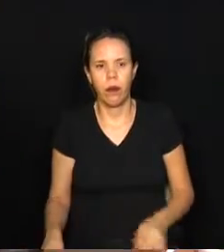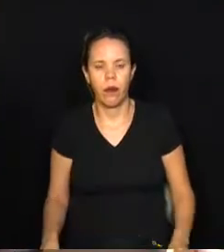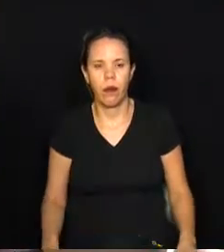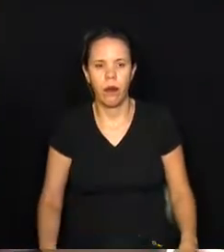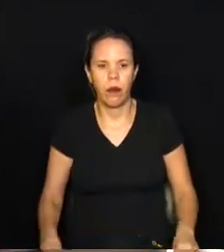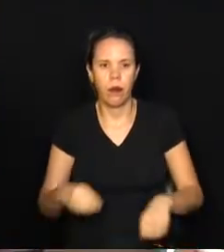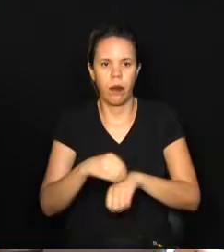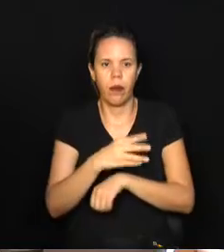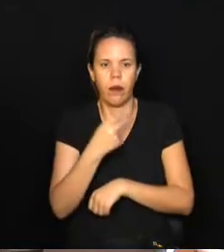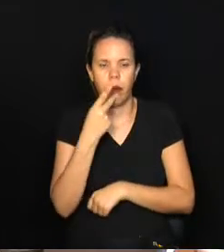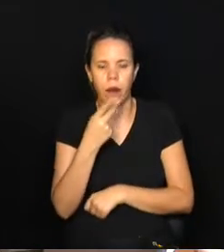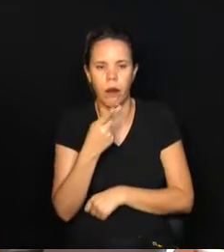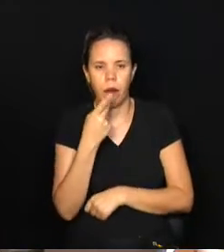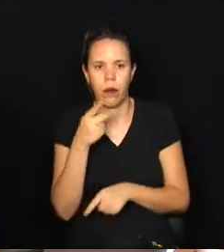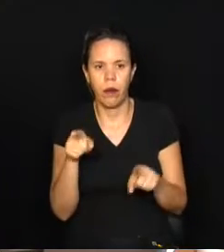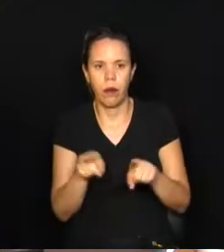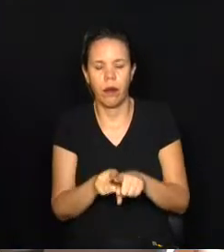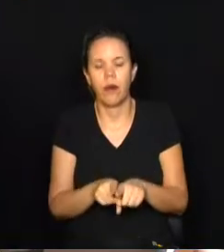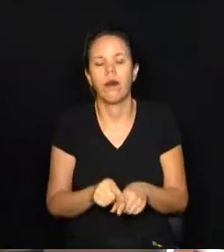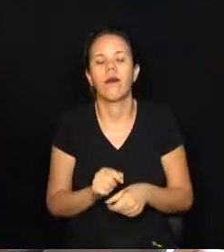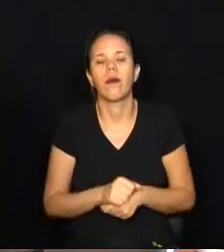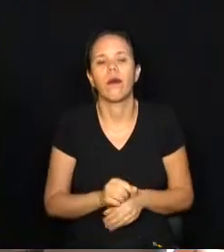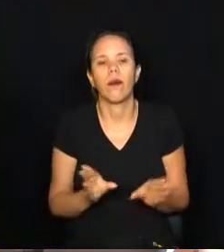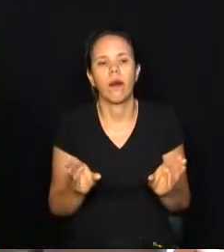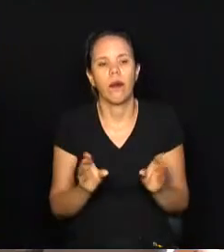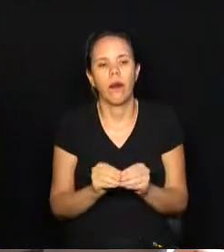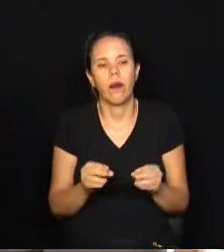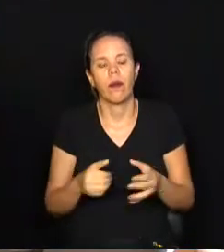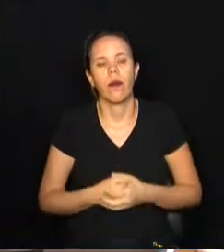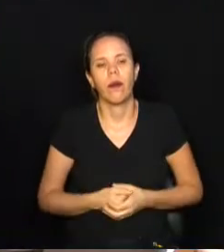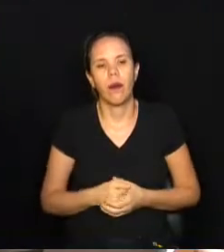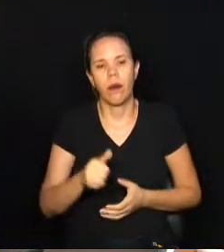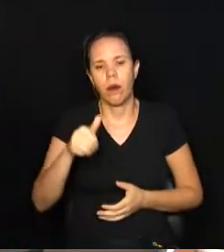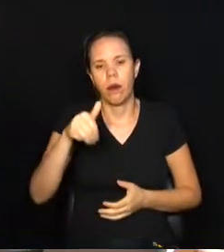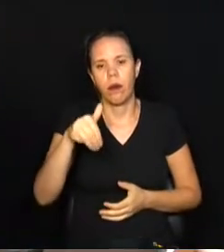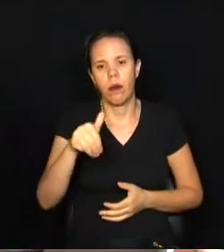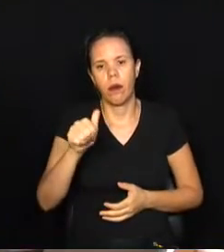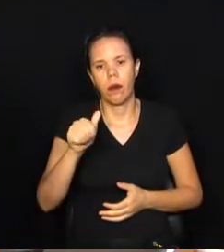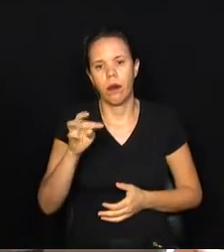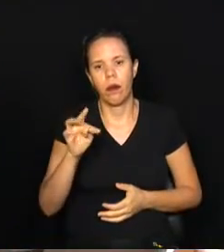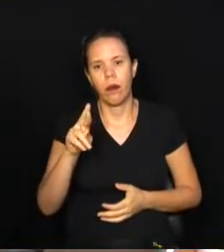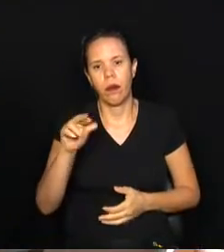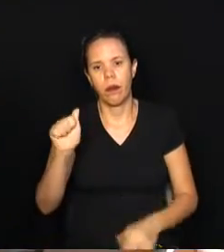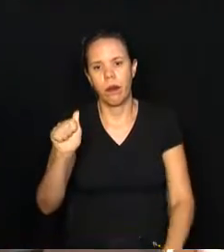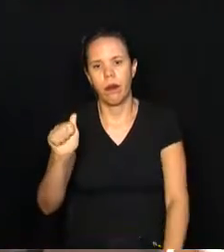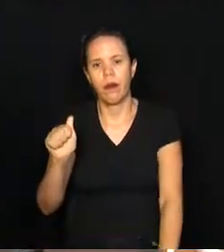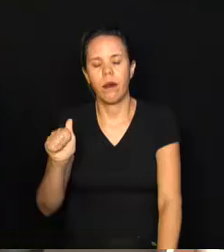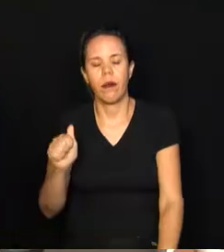passo a palavra agora e também para as considerações finais para Marta Calmo, que ela é